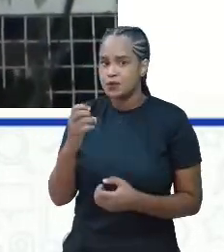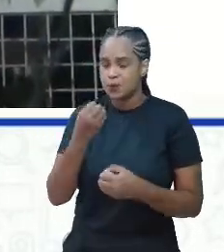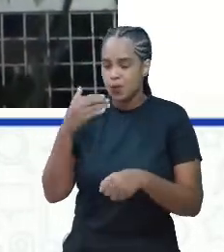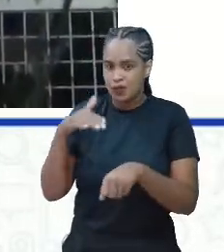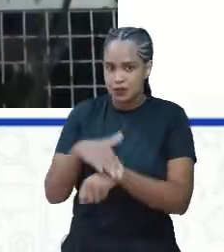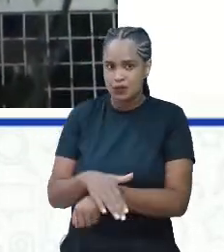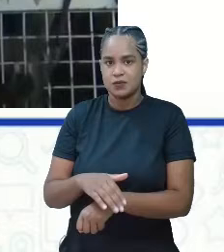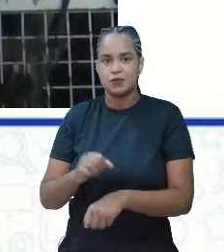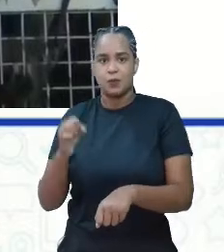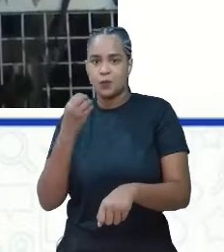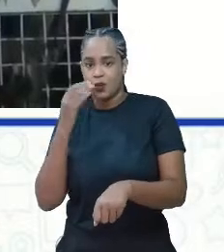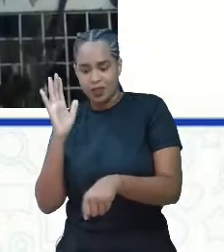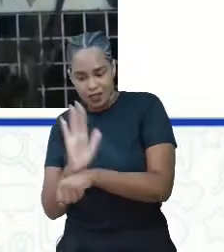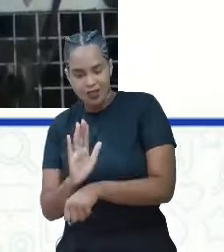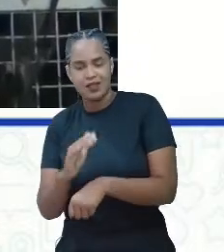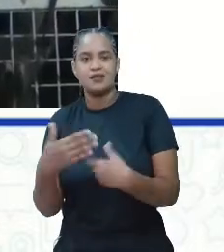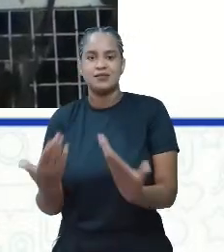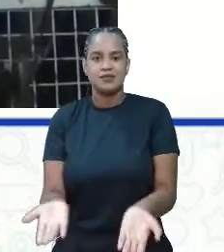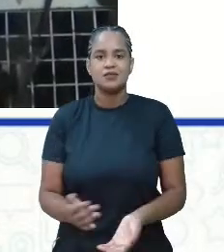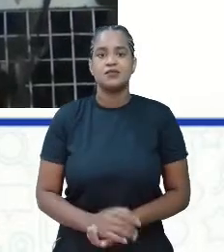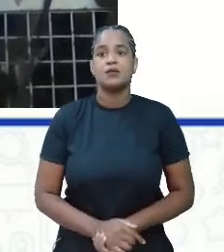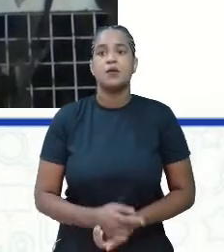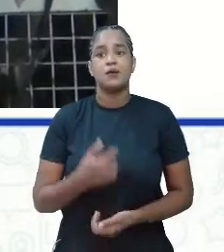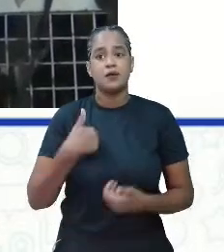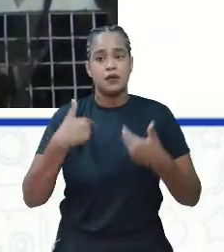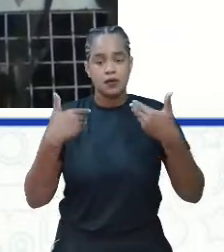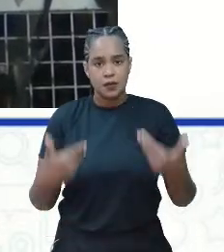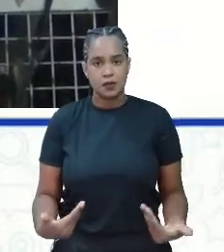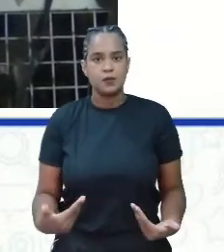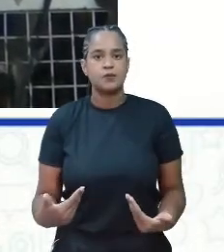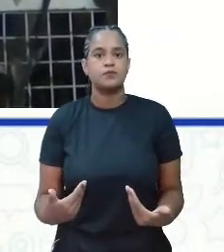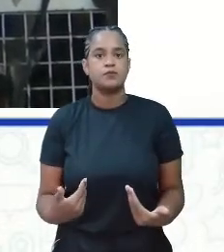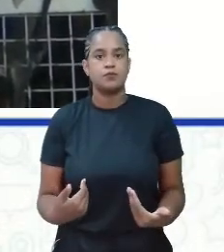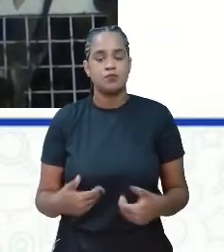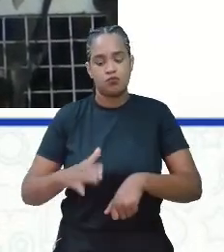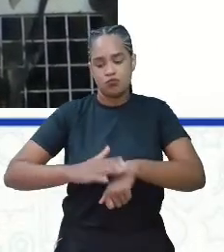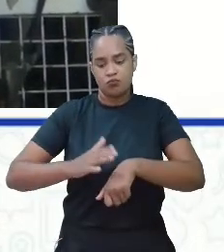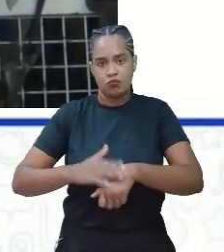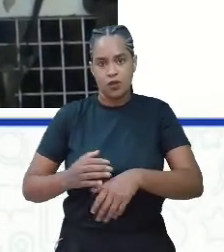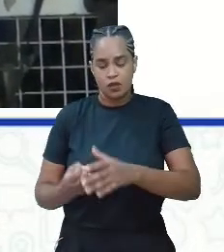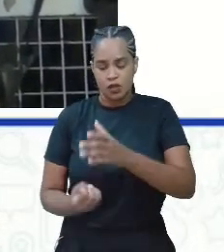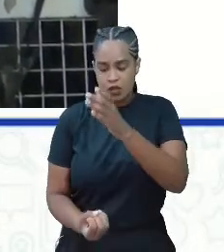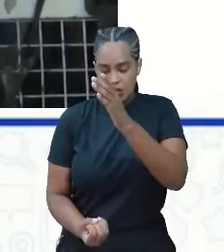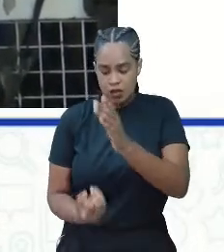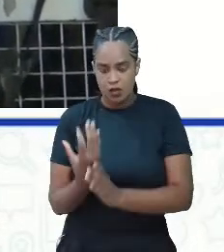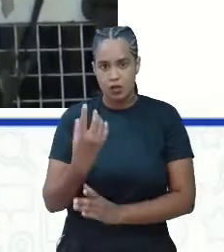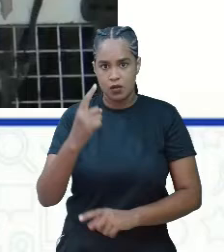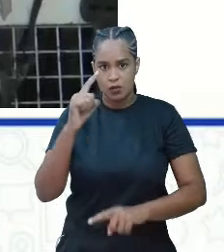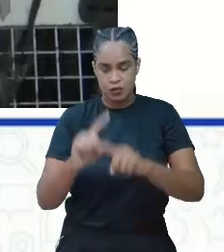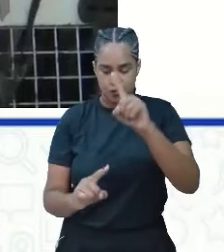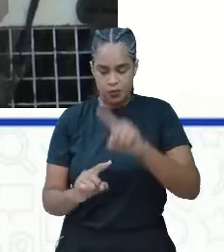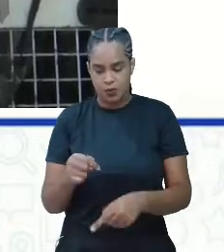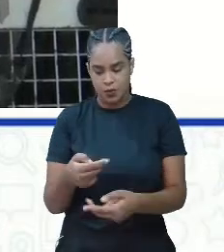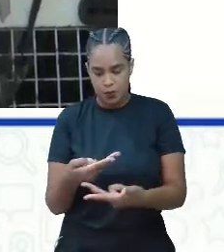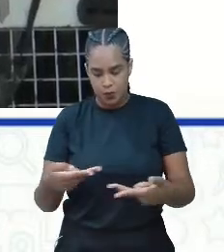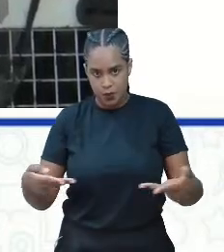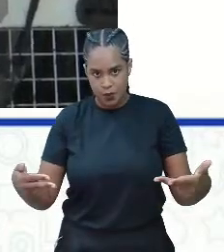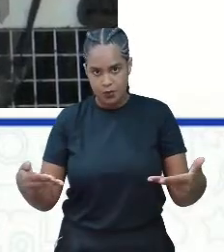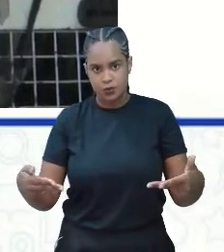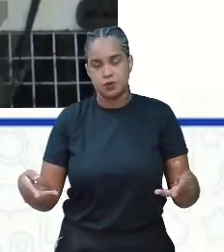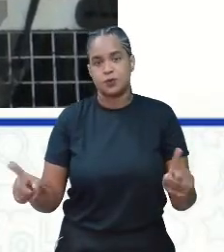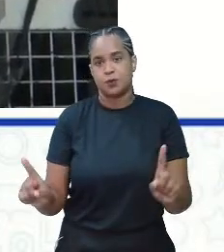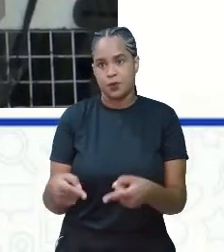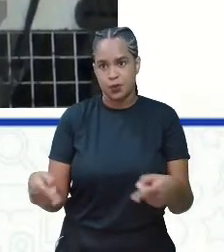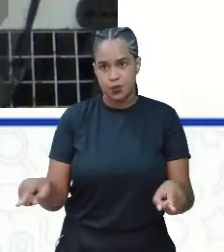noite. Eu sou luthier, certo? Desde a década de 80, fiz um curso